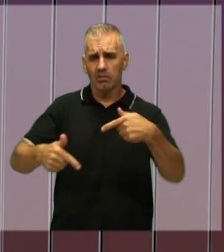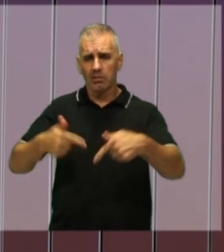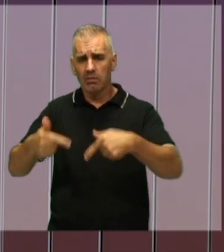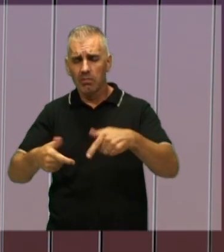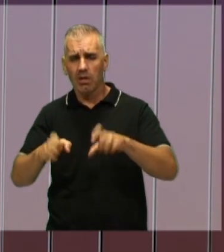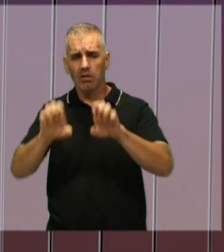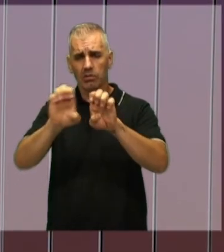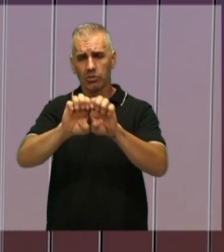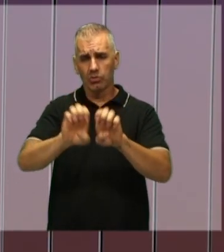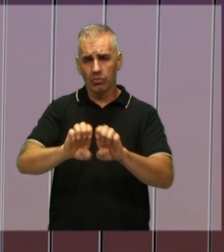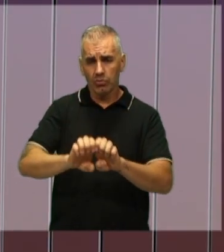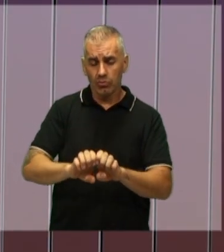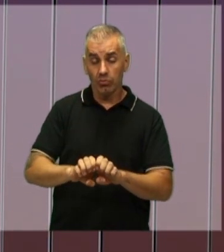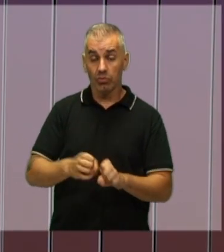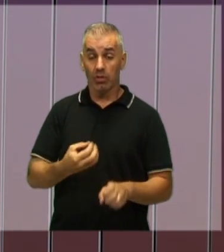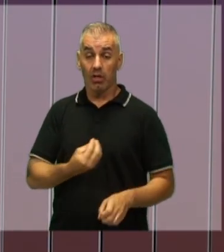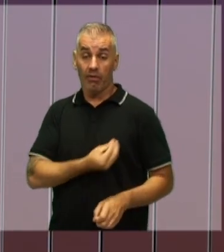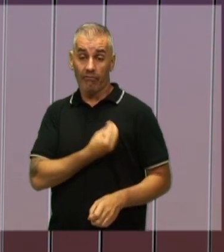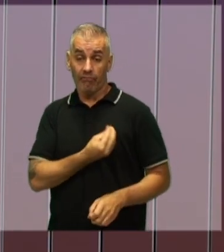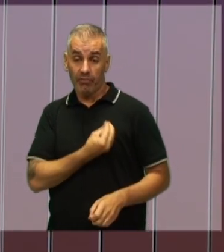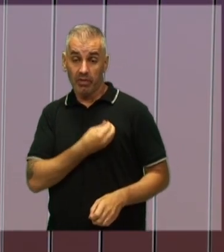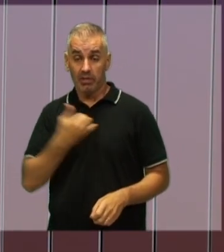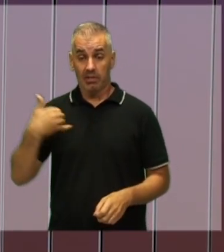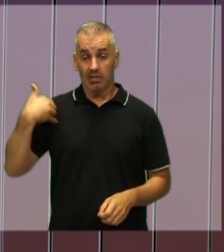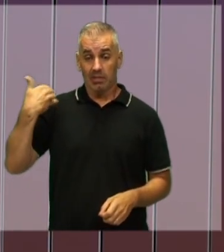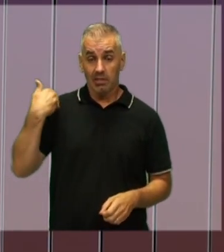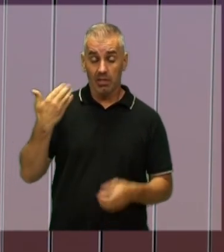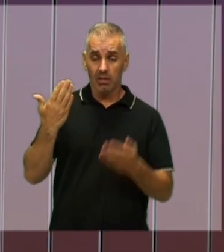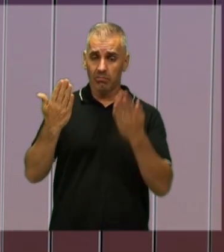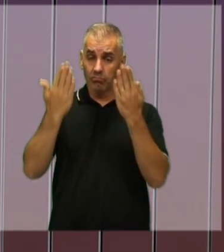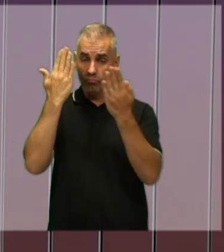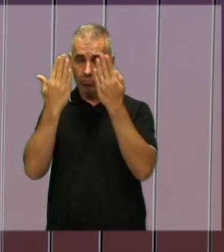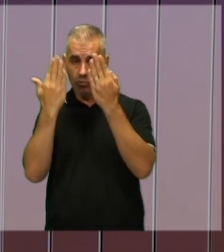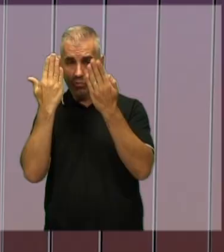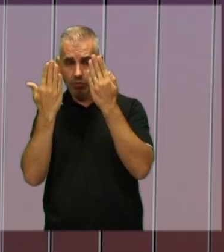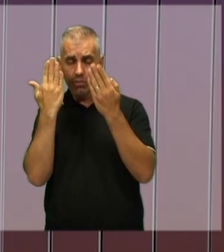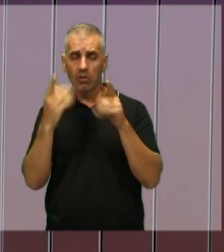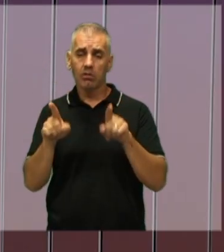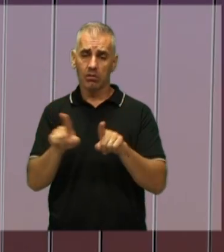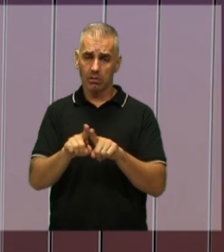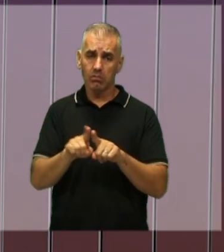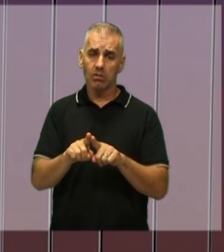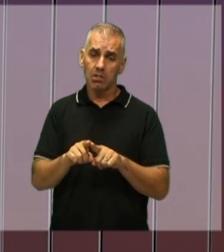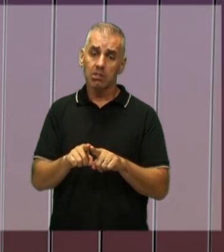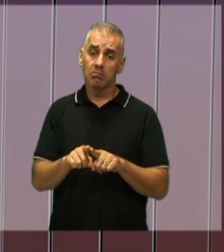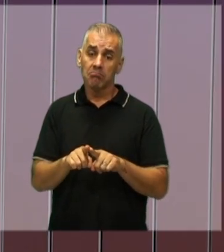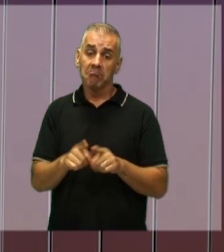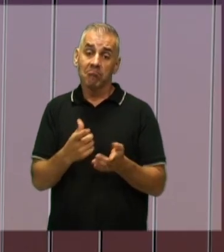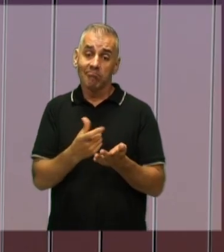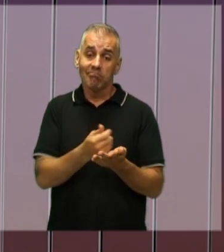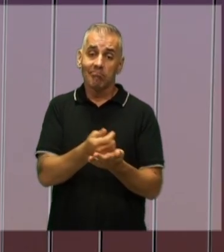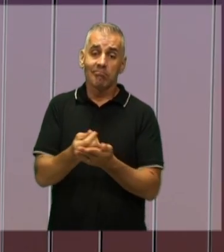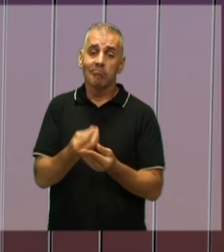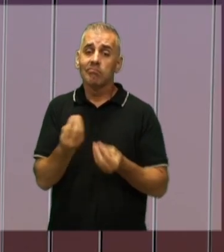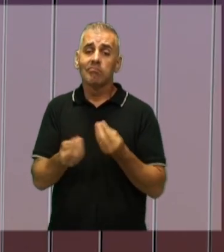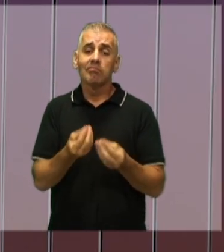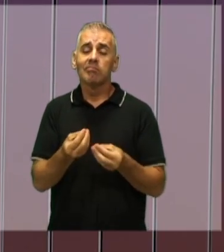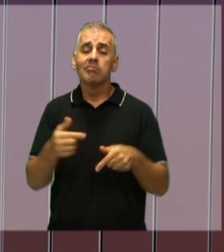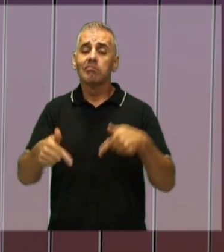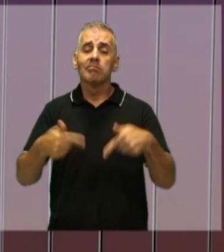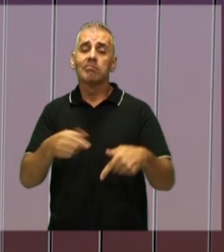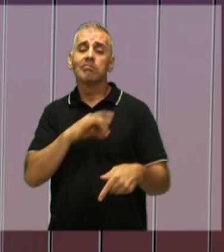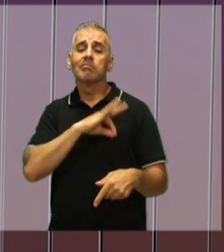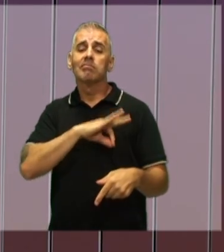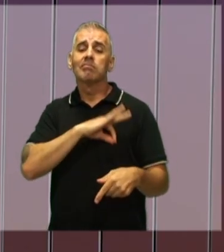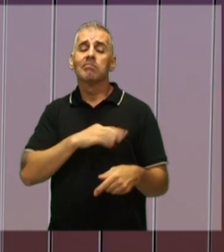estrutura, né, para poder, não só psicológica, estou falando psicológica principalmente, mas também financeira. Como é que ele vai sustentar? Como é que a mãe vai ter condições, uma